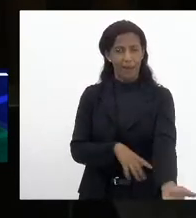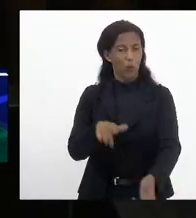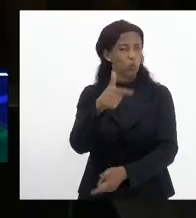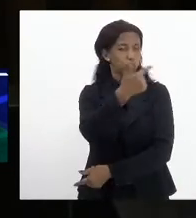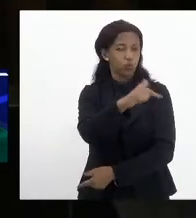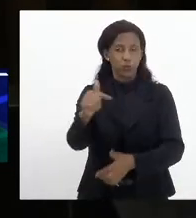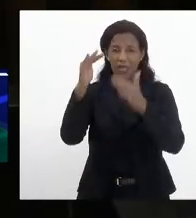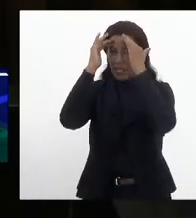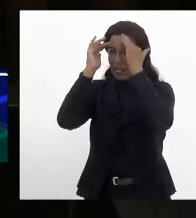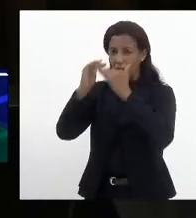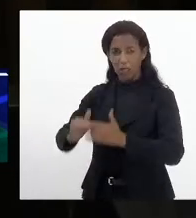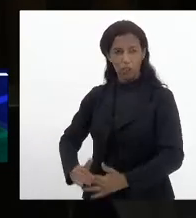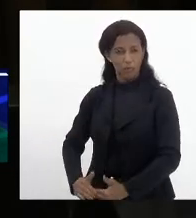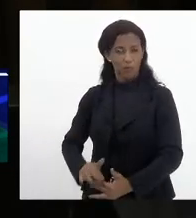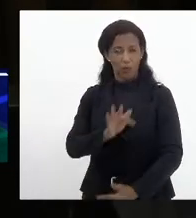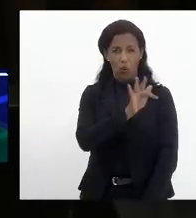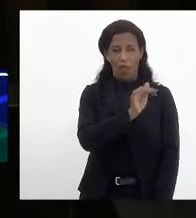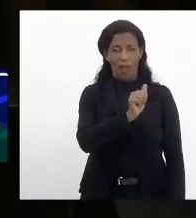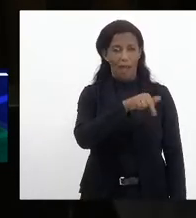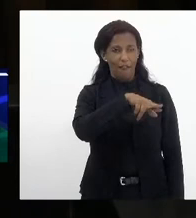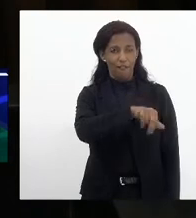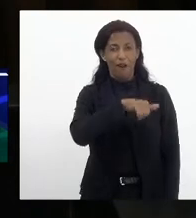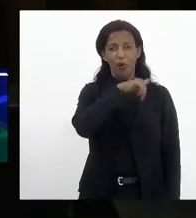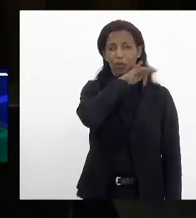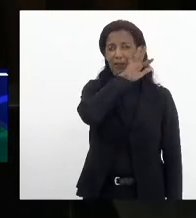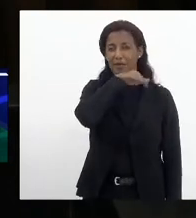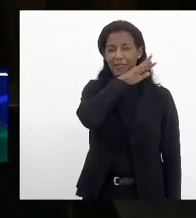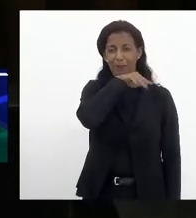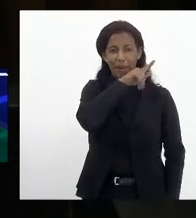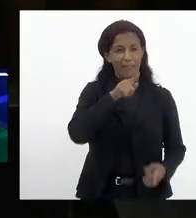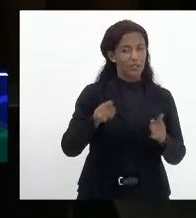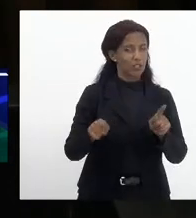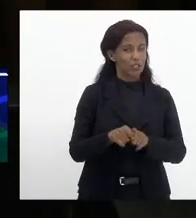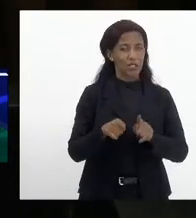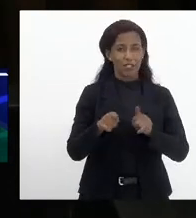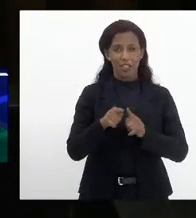nenhum respeito à fauna, não há nenhum respeito